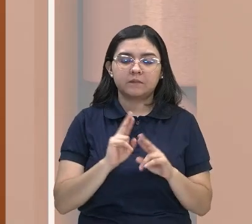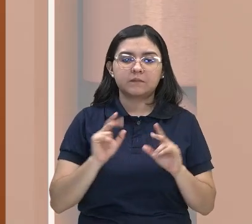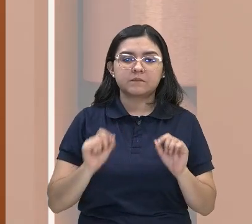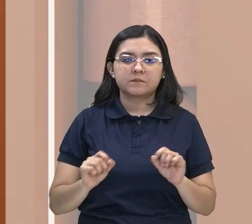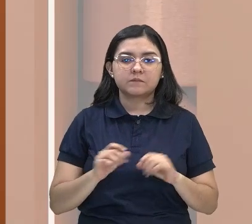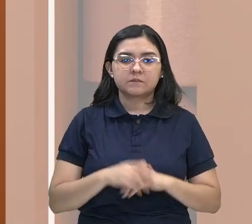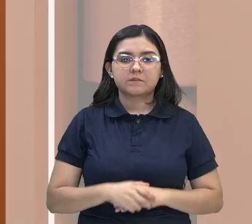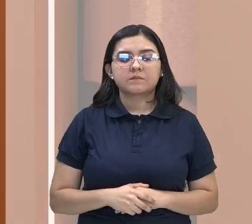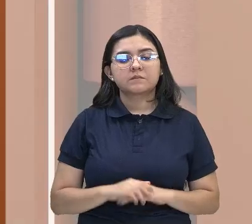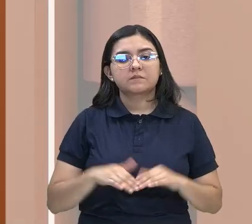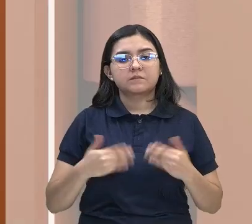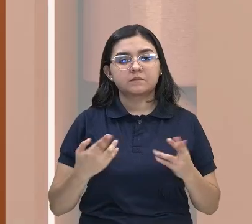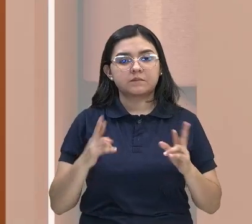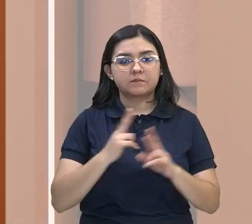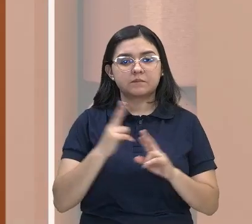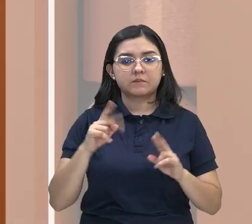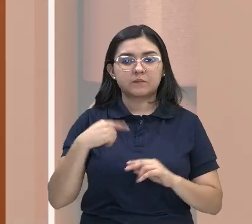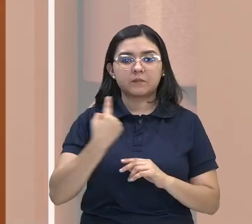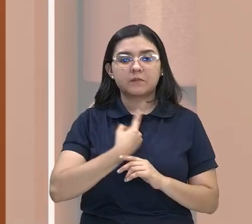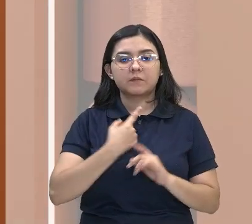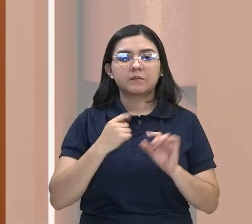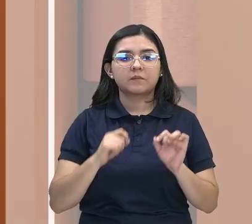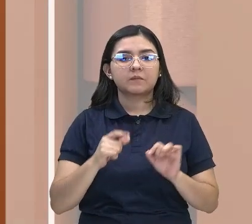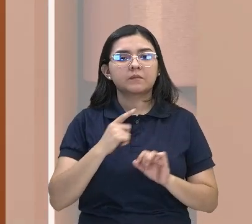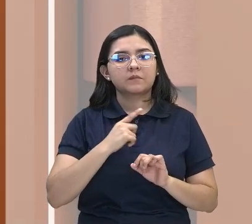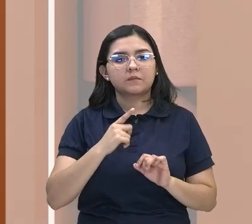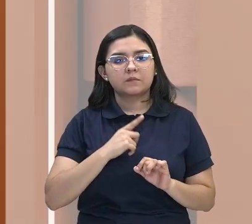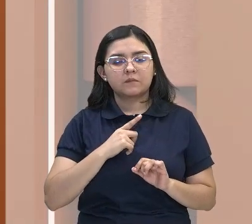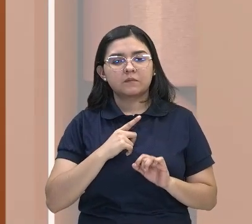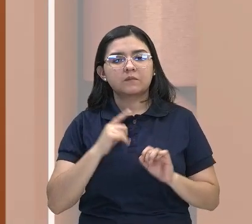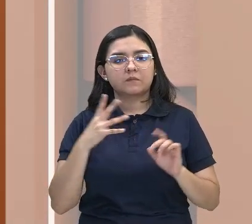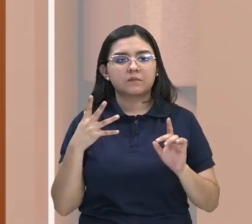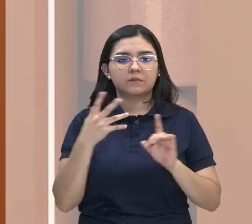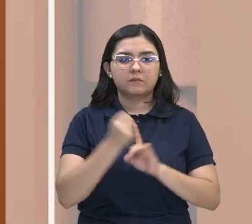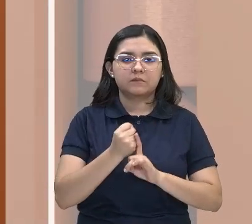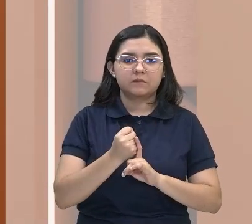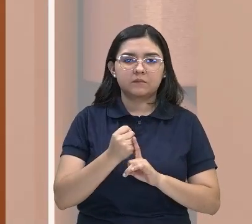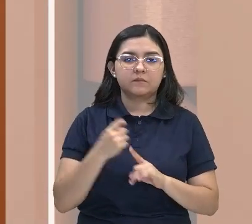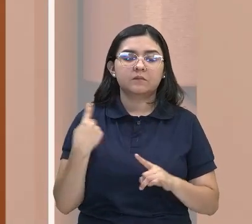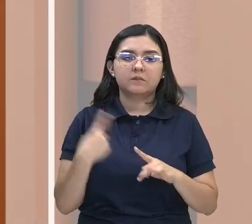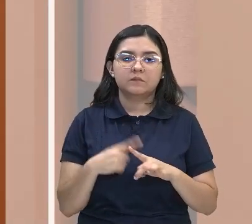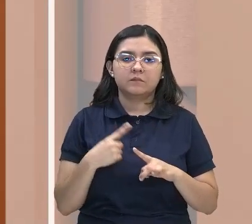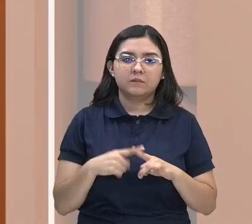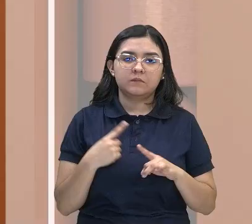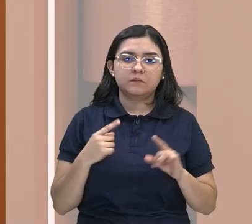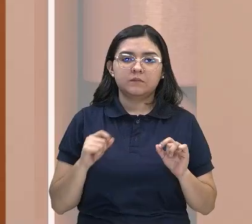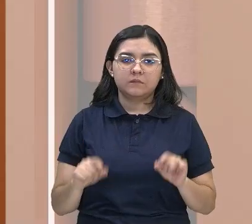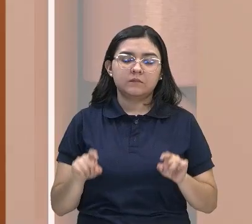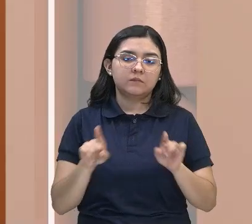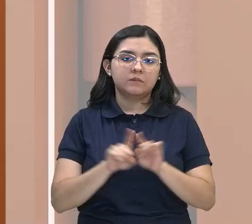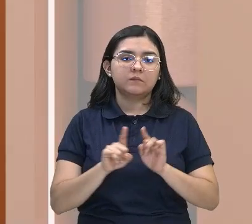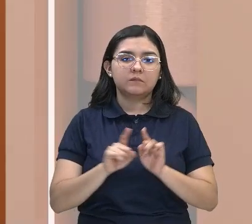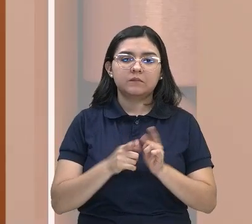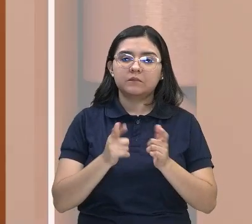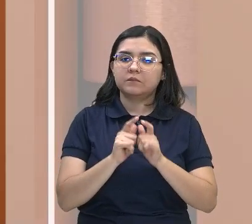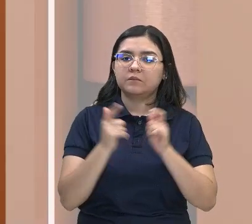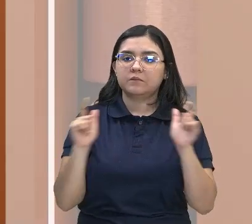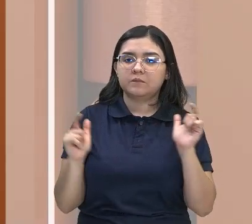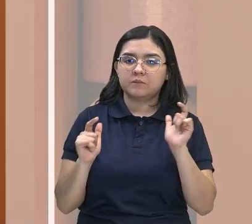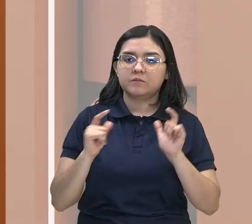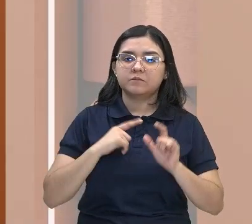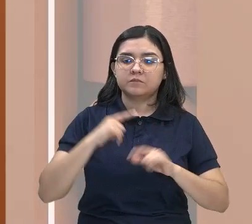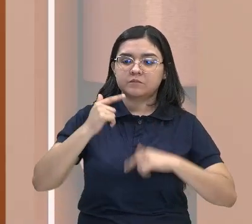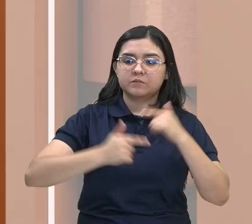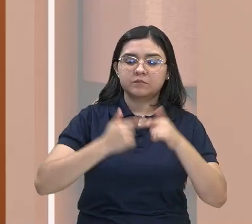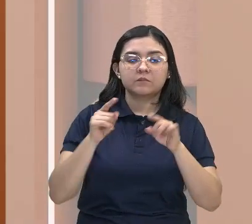que nesta relação nós sofremos este impacto, porque a crescente demanda de bens e